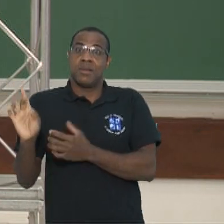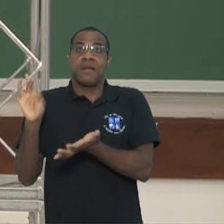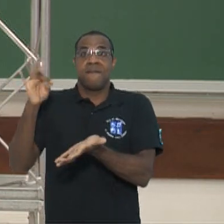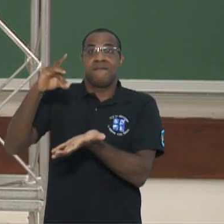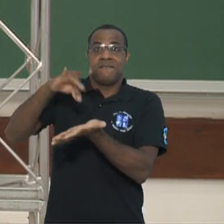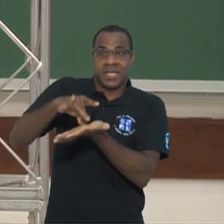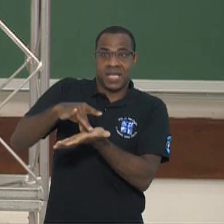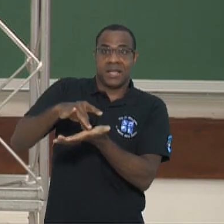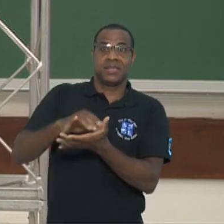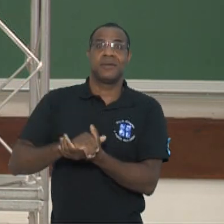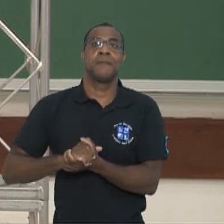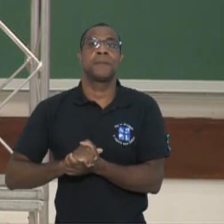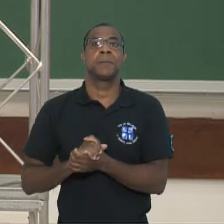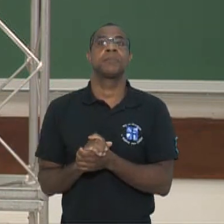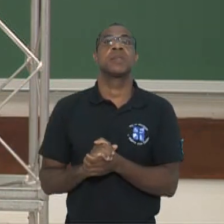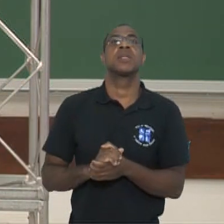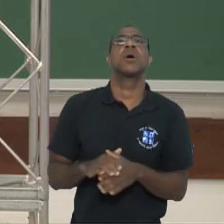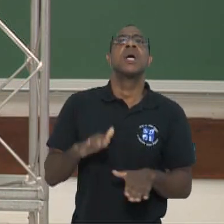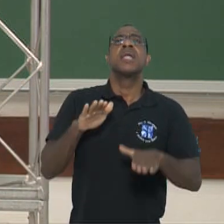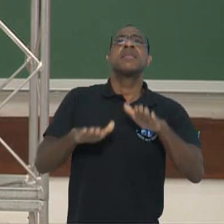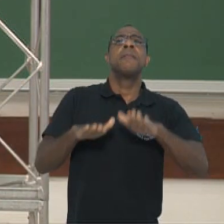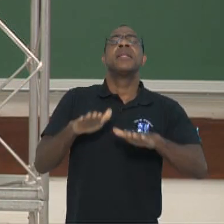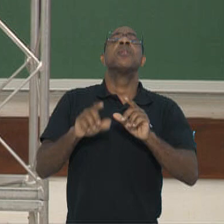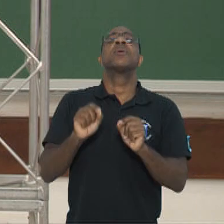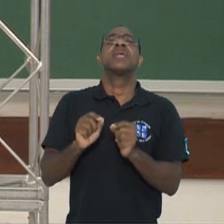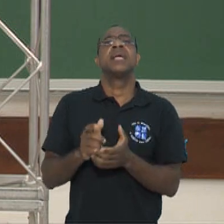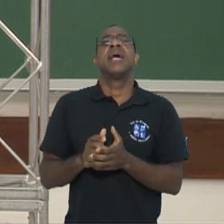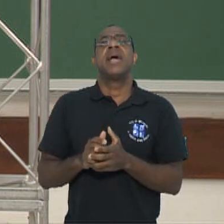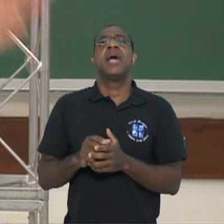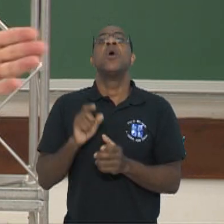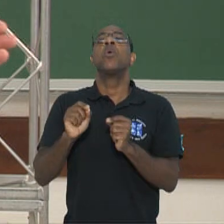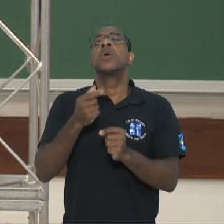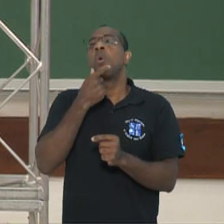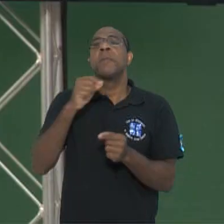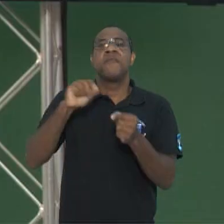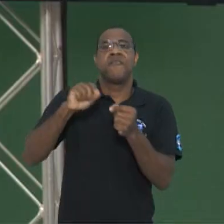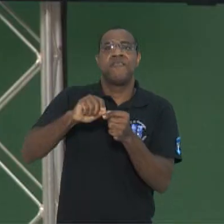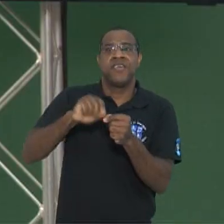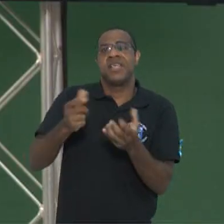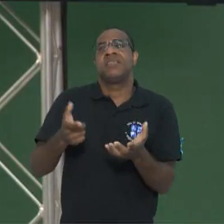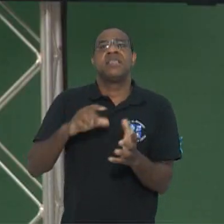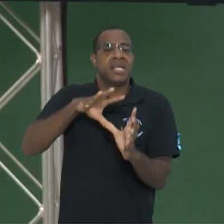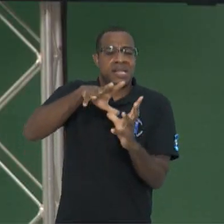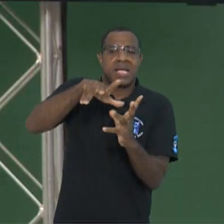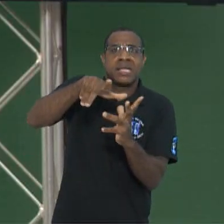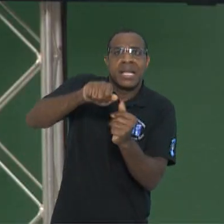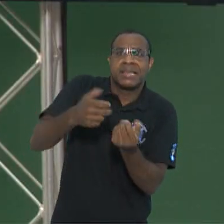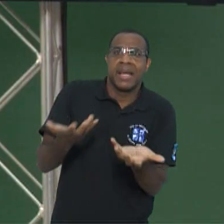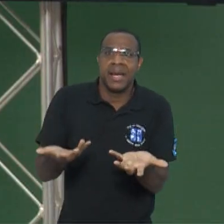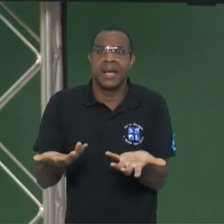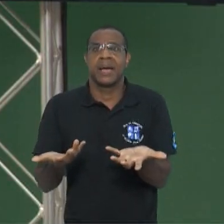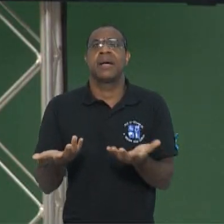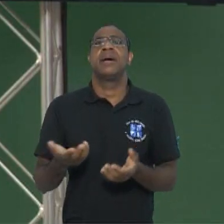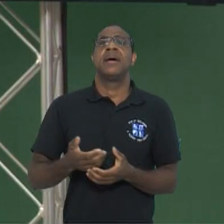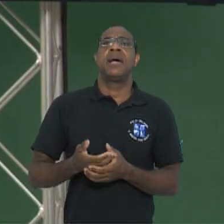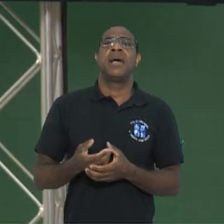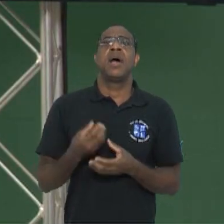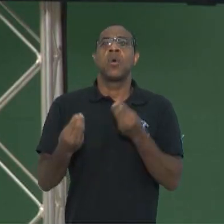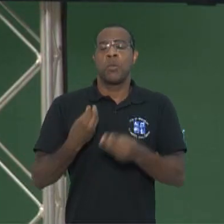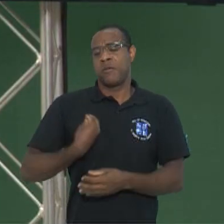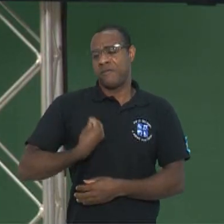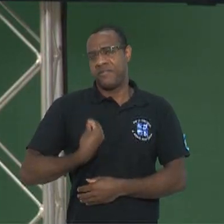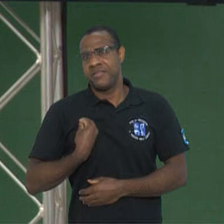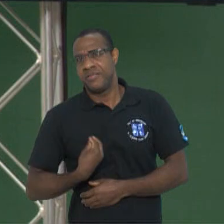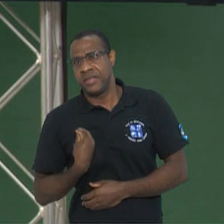ali o julgamento, dependendo das suas ações, dos seus atos, né? Se é uma pessoa ética, enfim, uma pessoa moral, uma pessoa